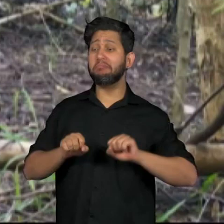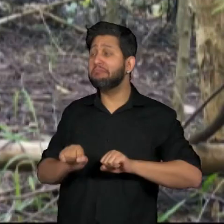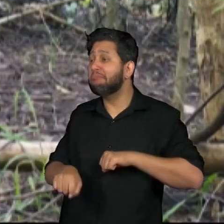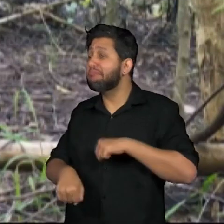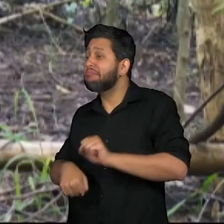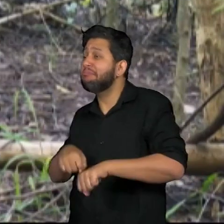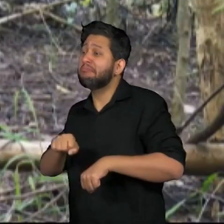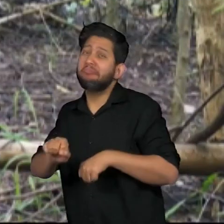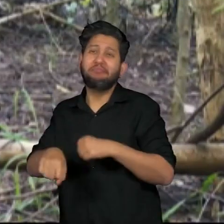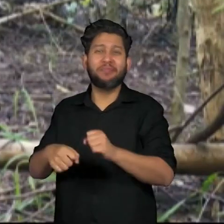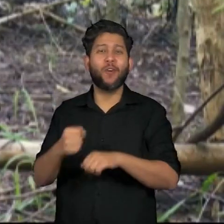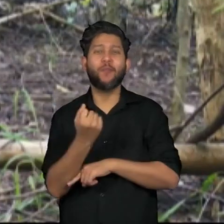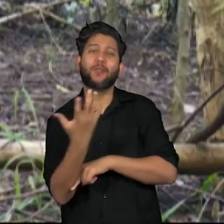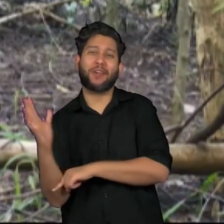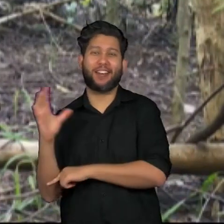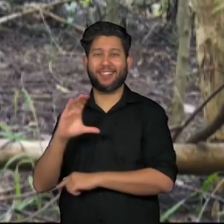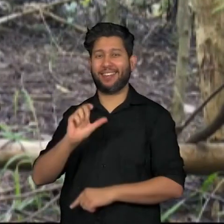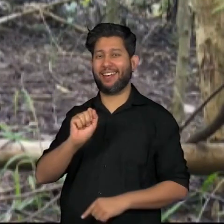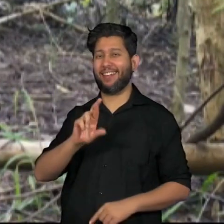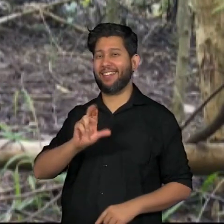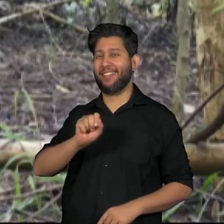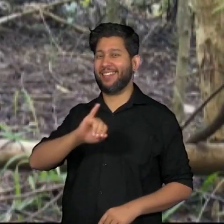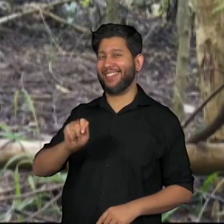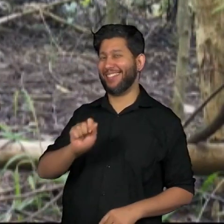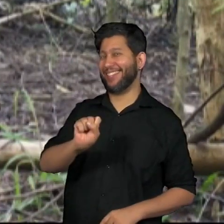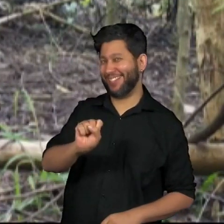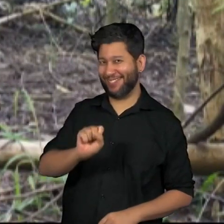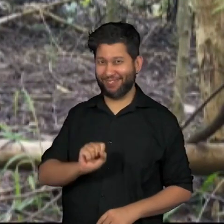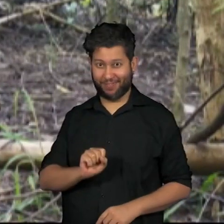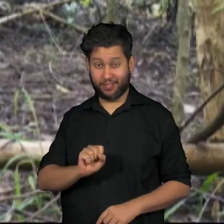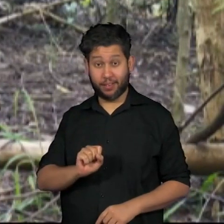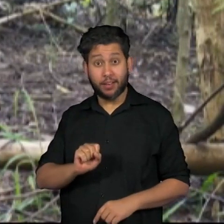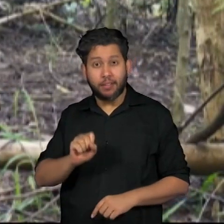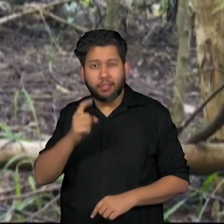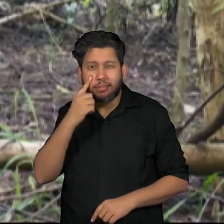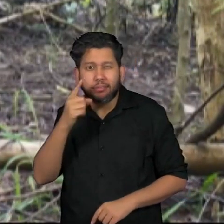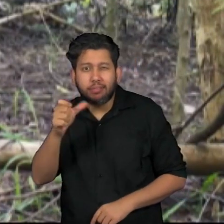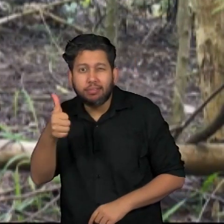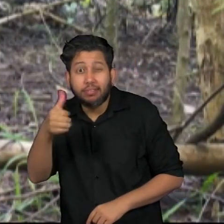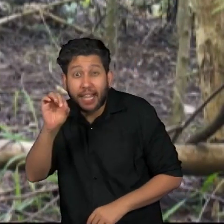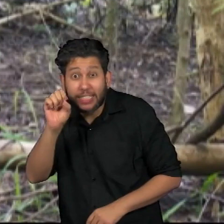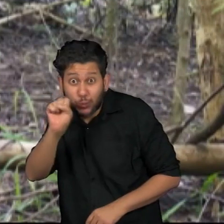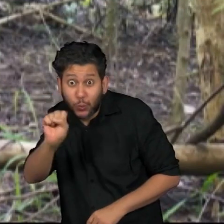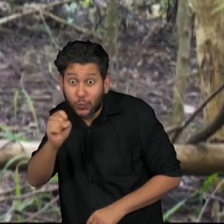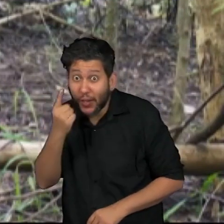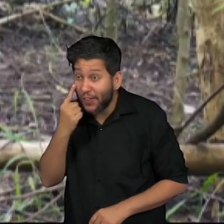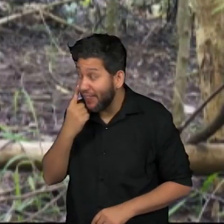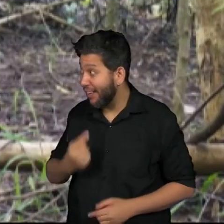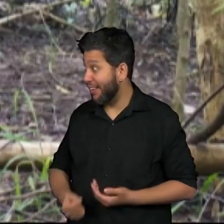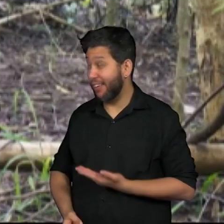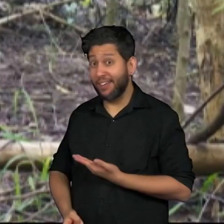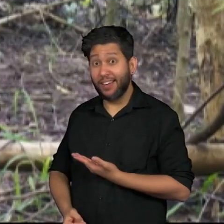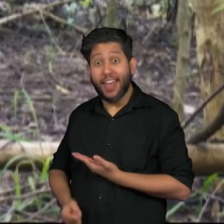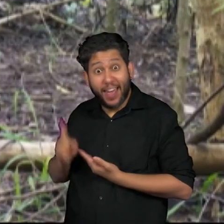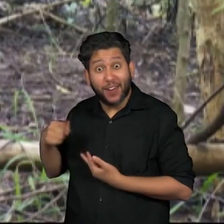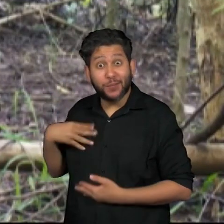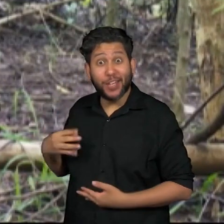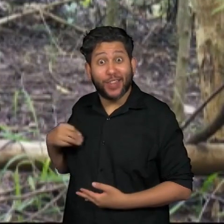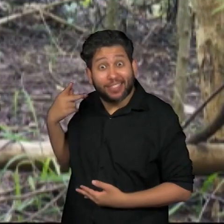de Carajás, no sudeste do Pará. 10 segundos depois, aparece o filhote